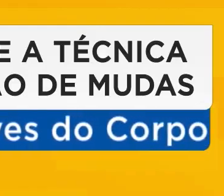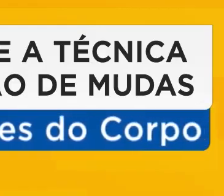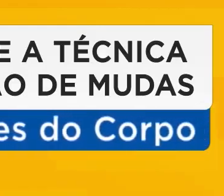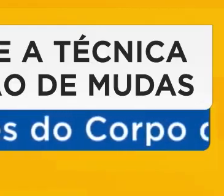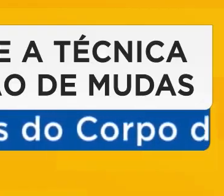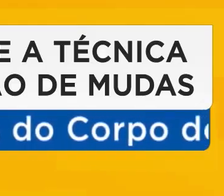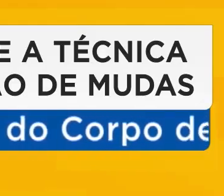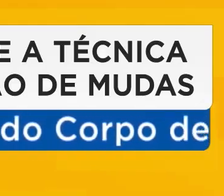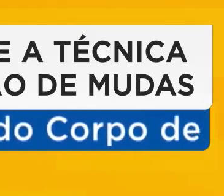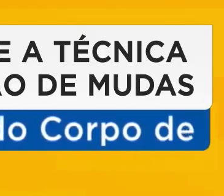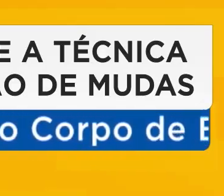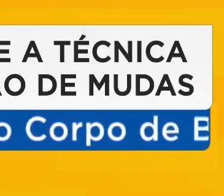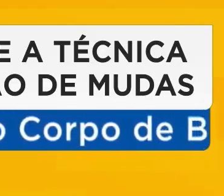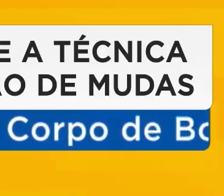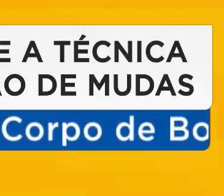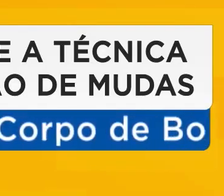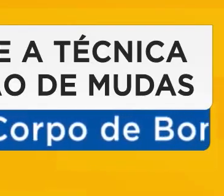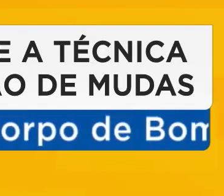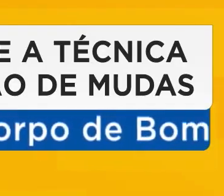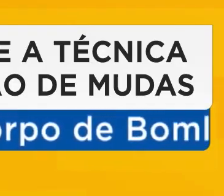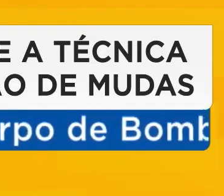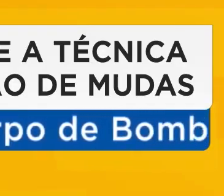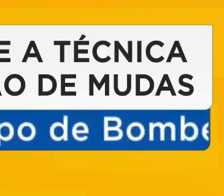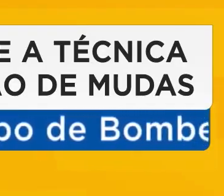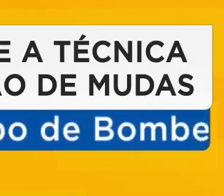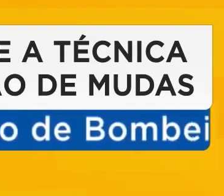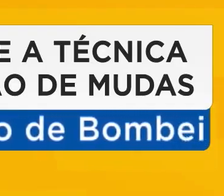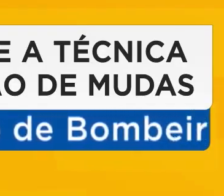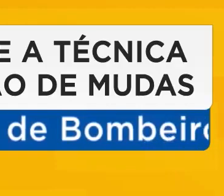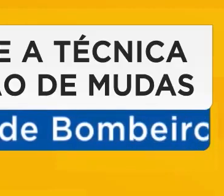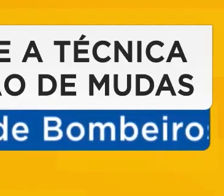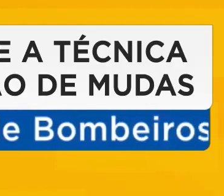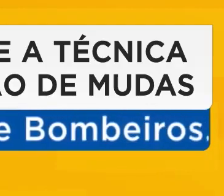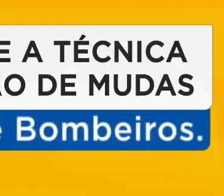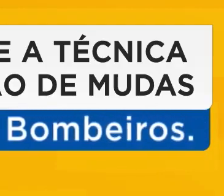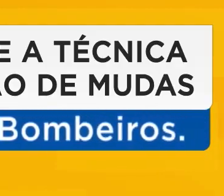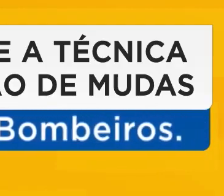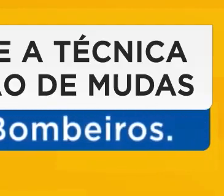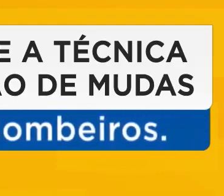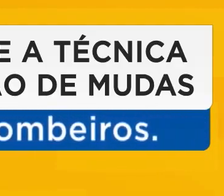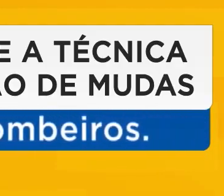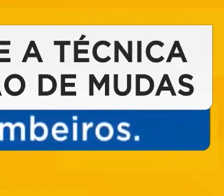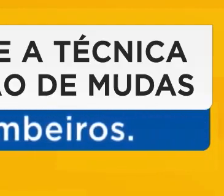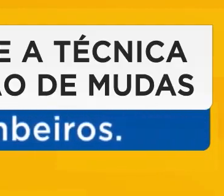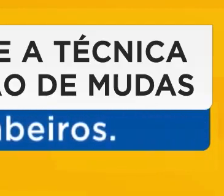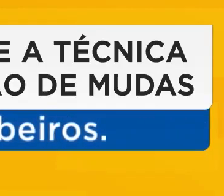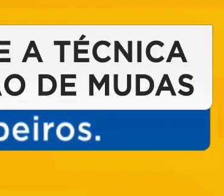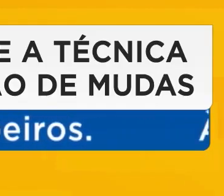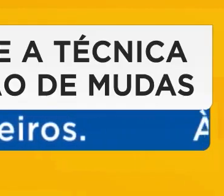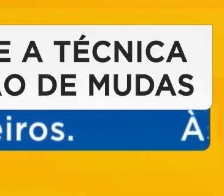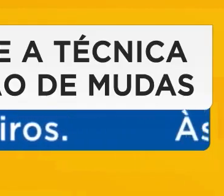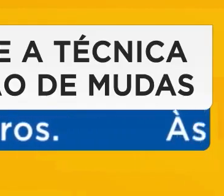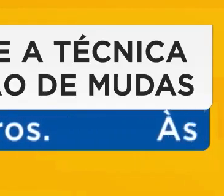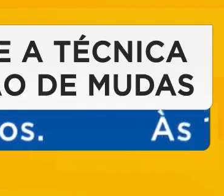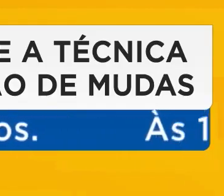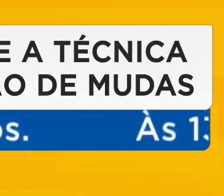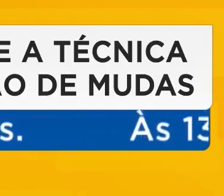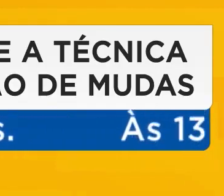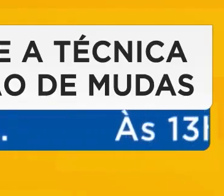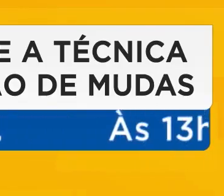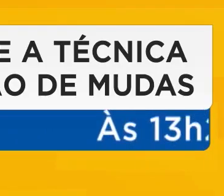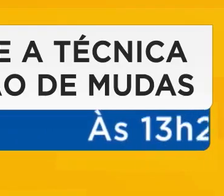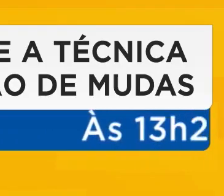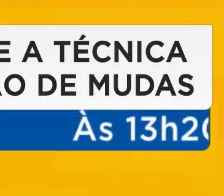com a produção integrada, né, na cultura. O manejo integrado de pragas e doenças, o